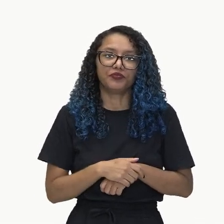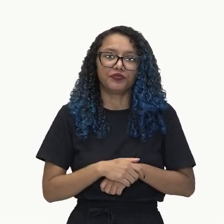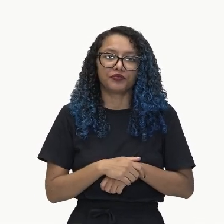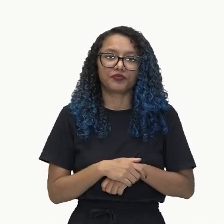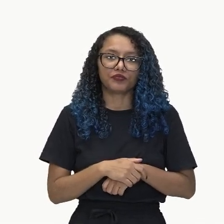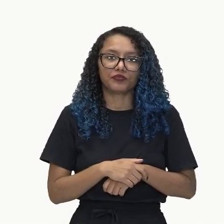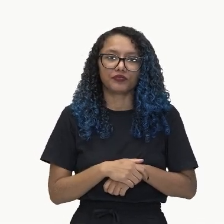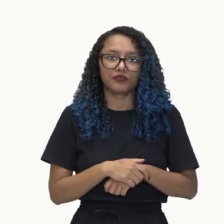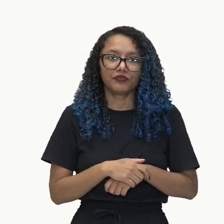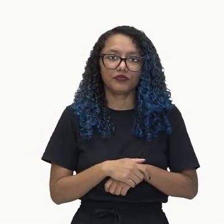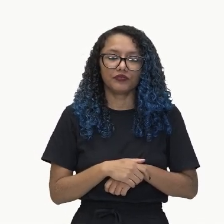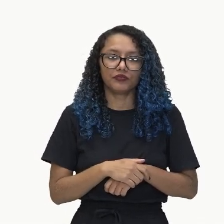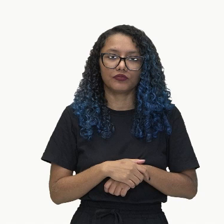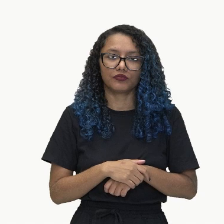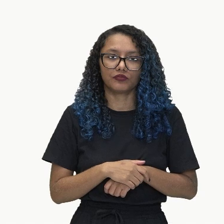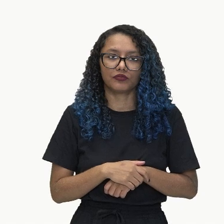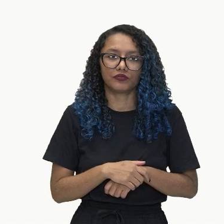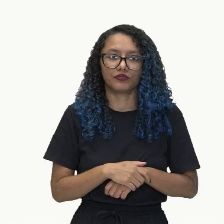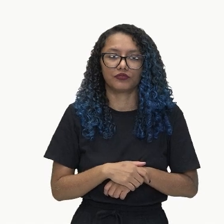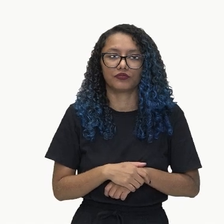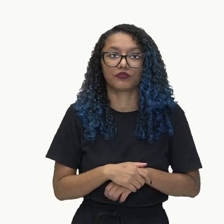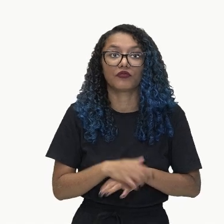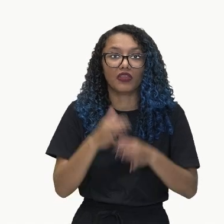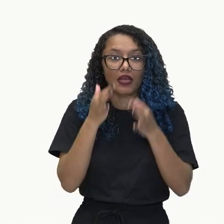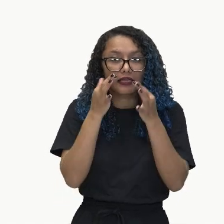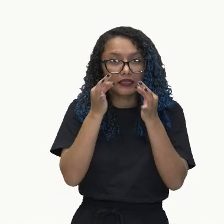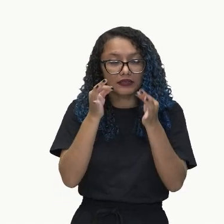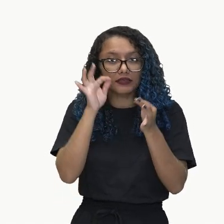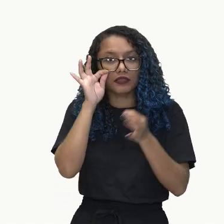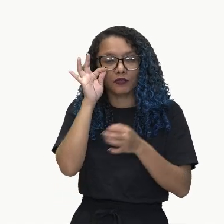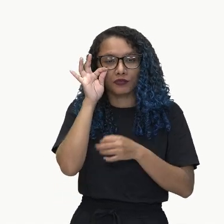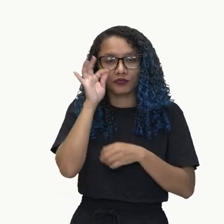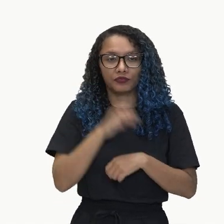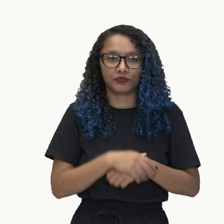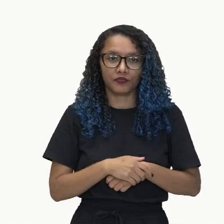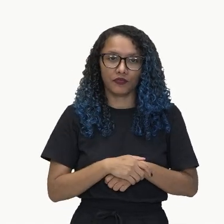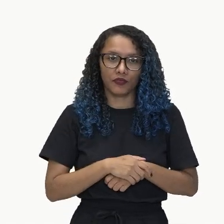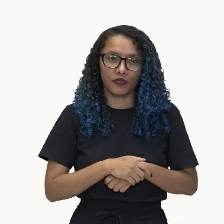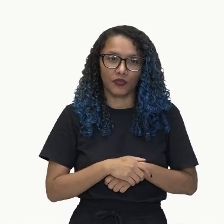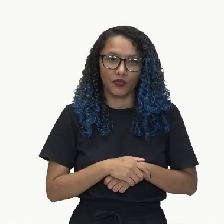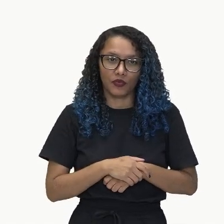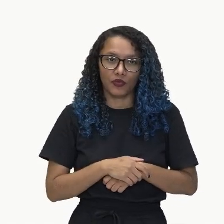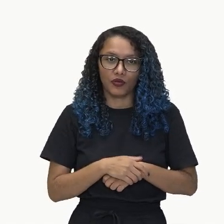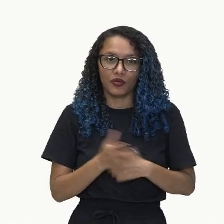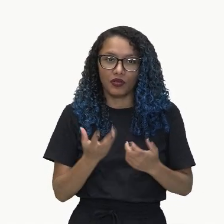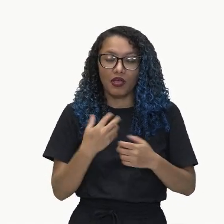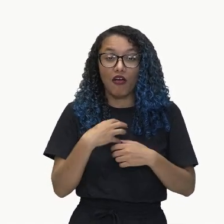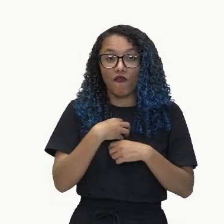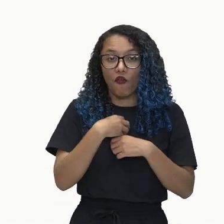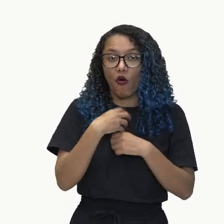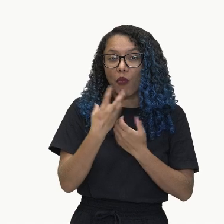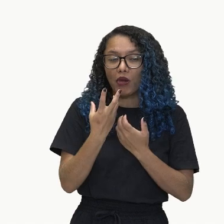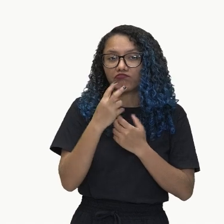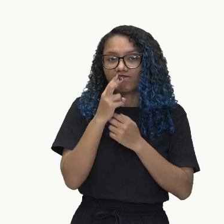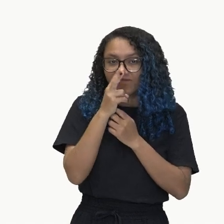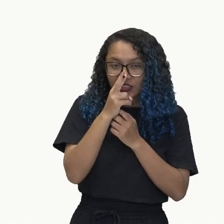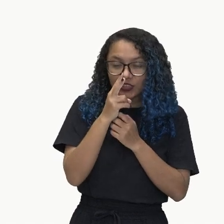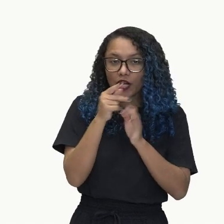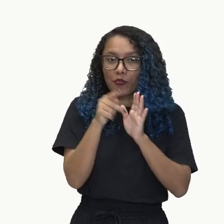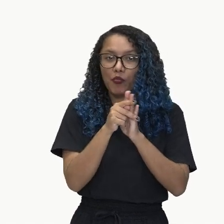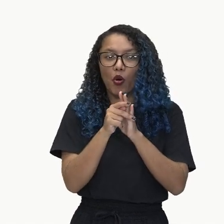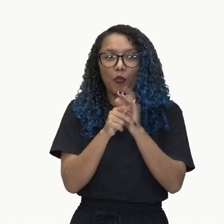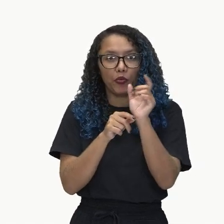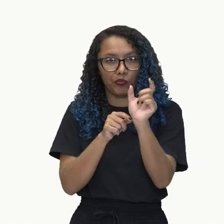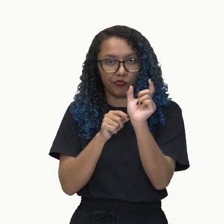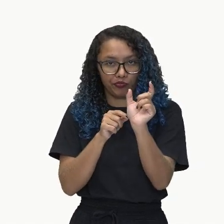si mas Guarde a tonicidade das sílabas dessas palavras nós vamos precisar um pouquinho